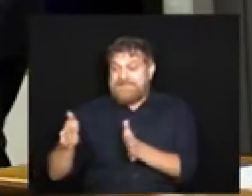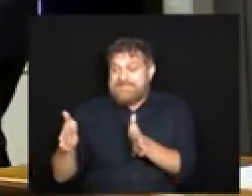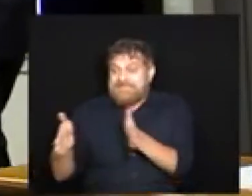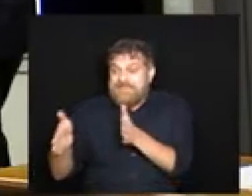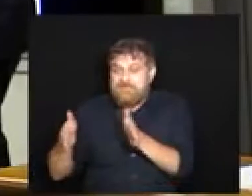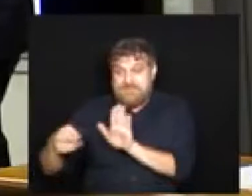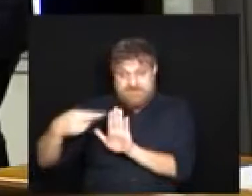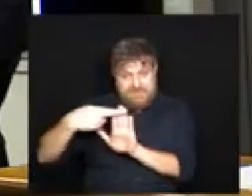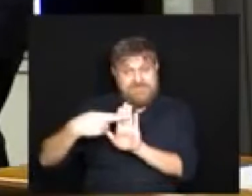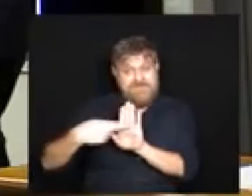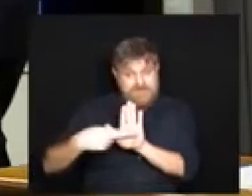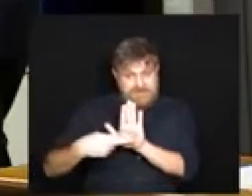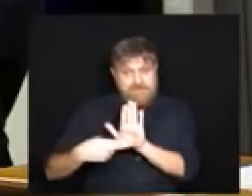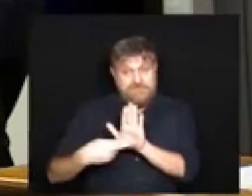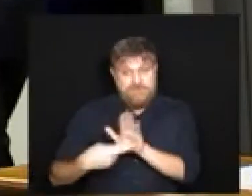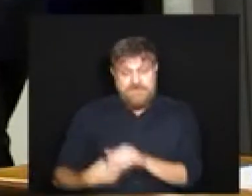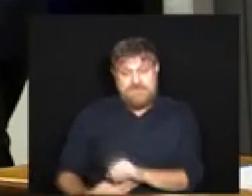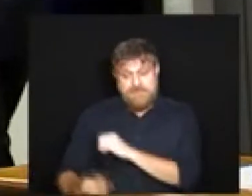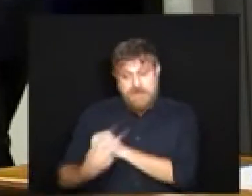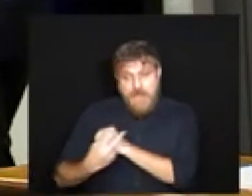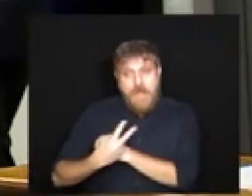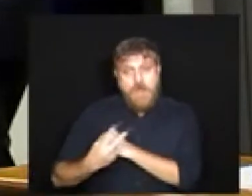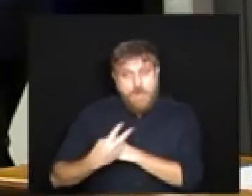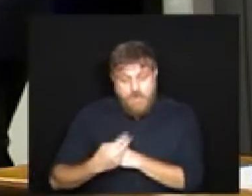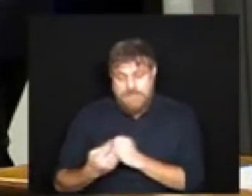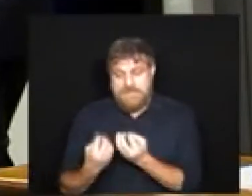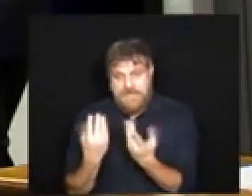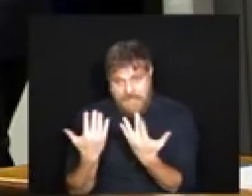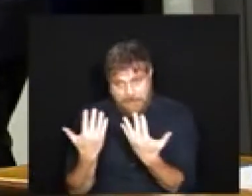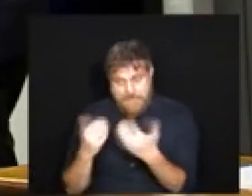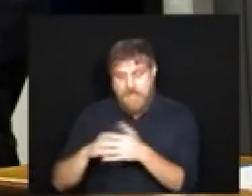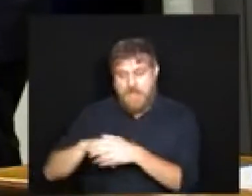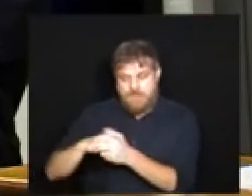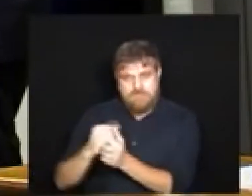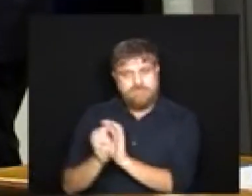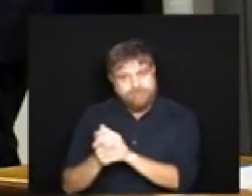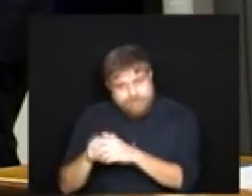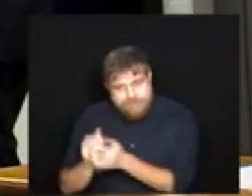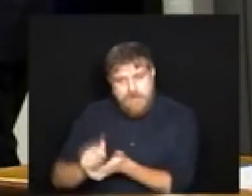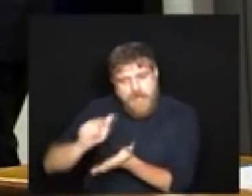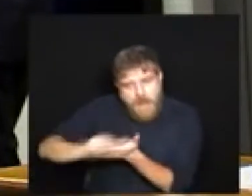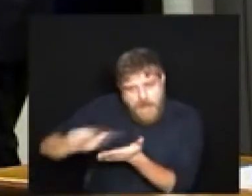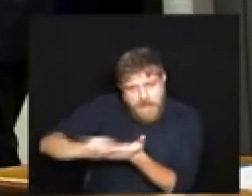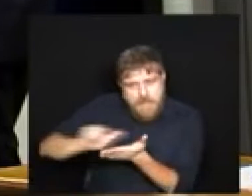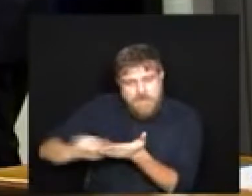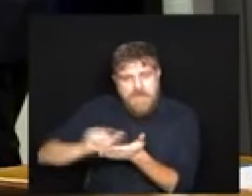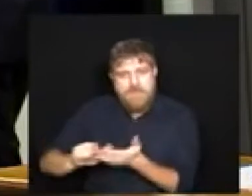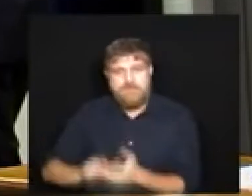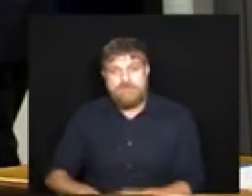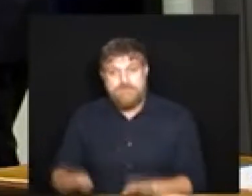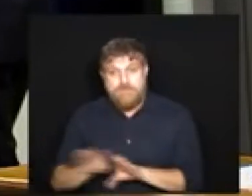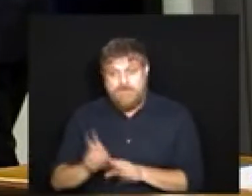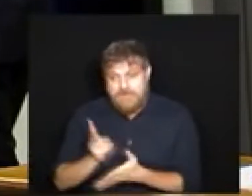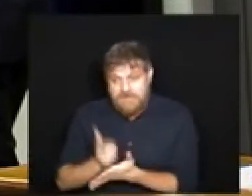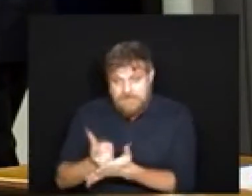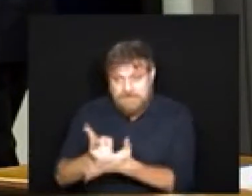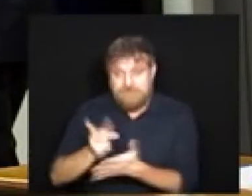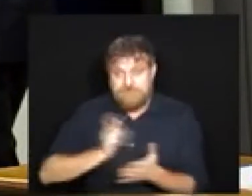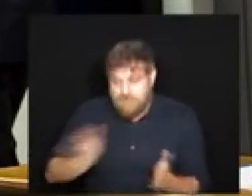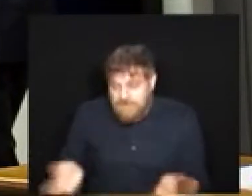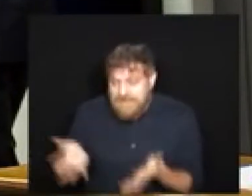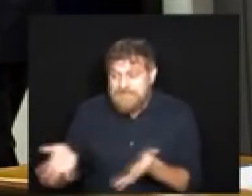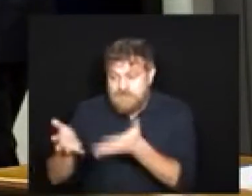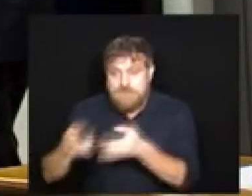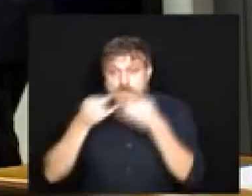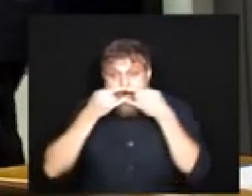mantenham as regras de etiqueta respiratória, higienização de mãos, ambientes, para trabalhadores e usuários e permanece o estímulo de uso